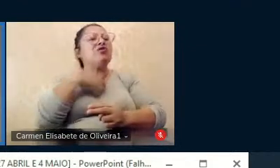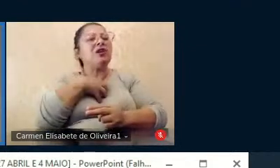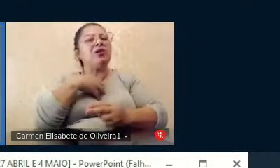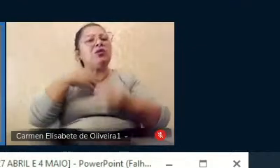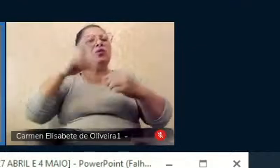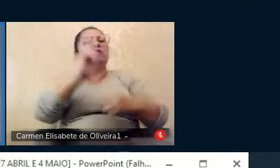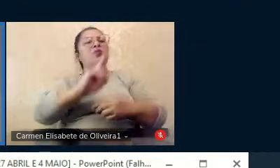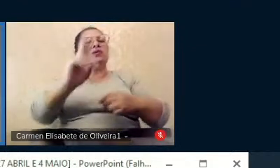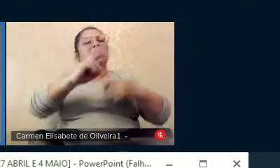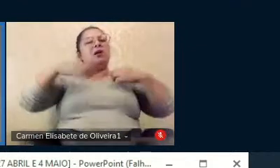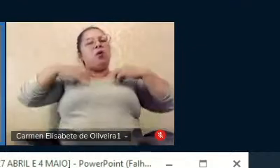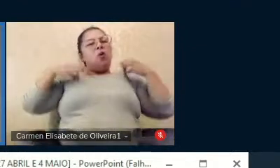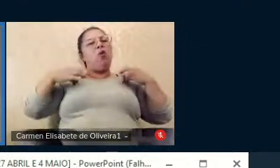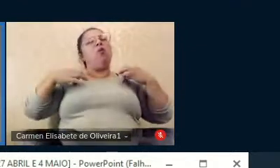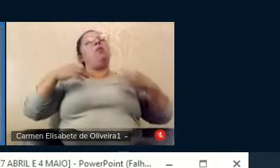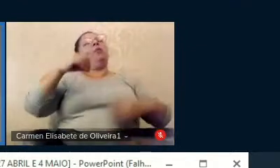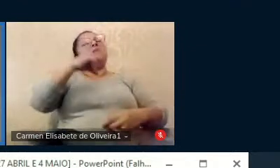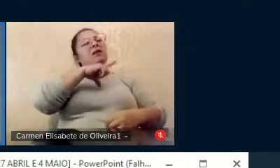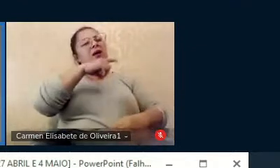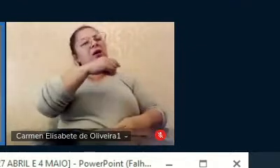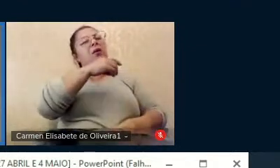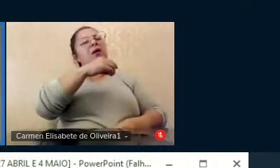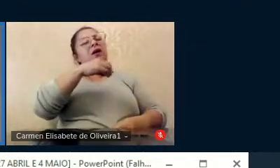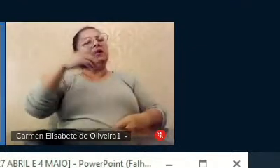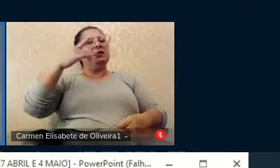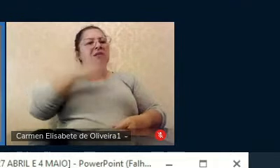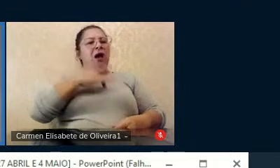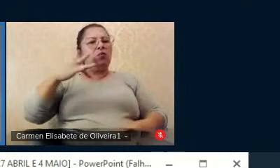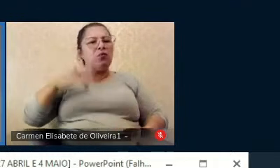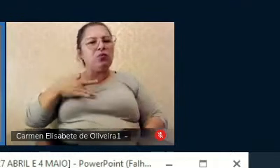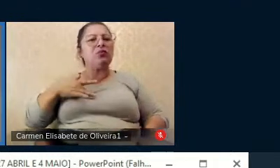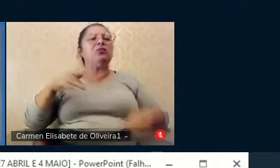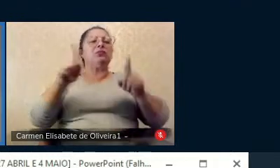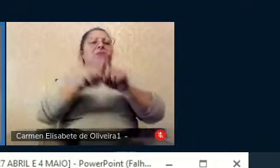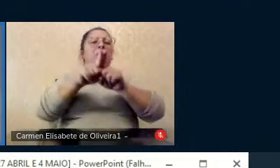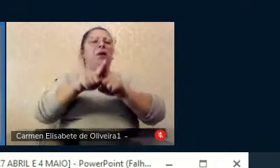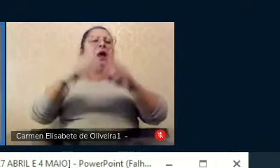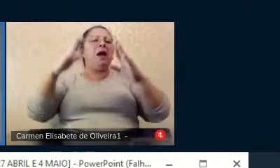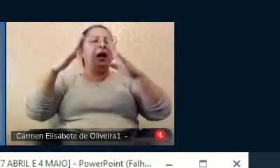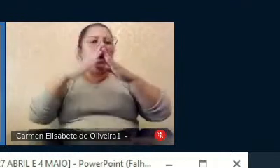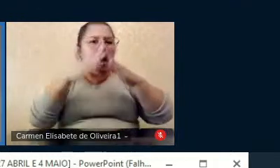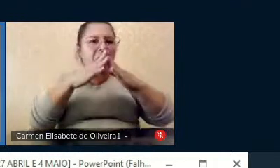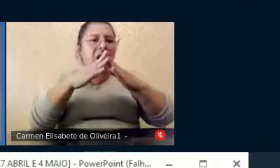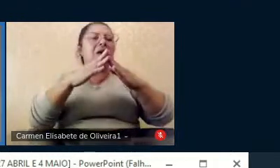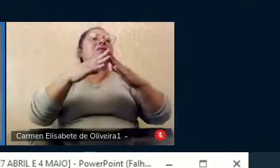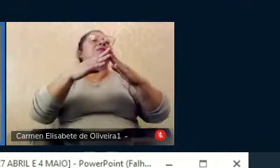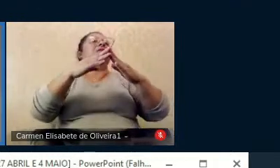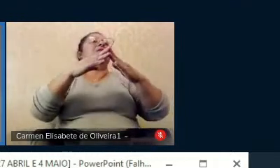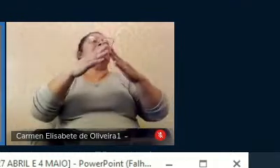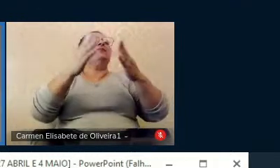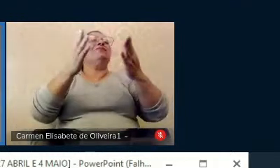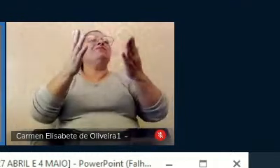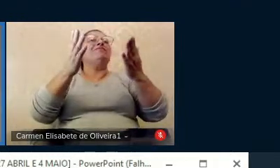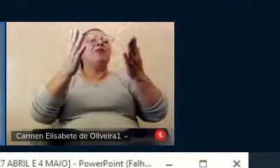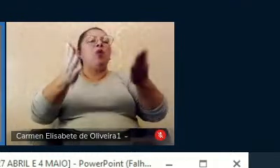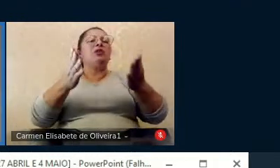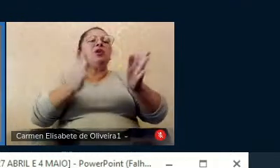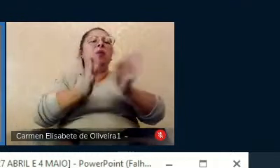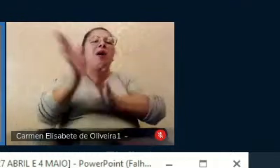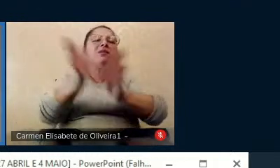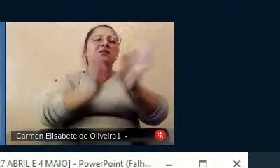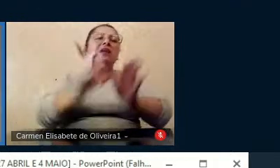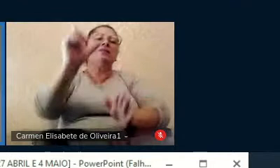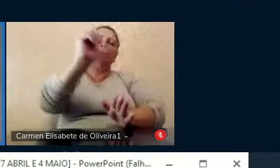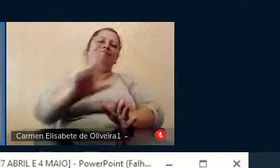vestir, de ter saúde, de ter moradia. É uma necessidade que nós temos de ter esse acesso literário e